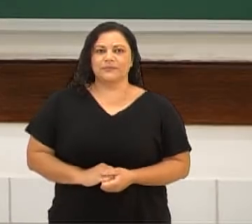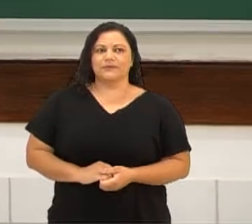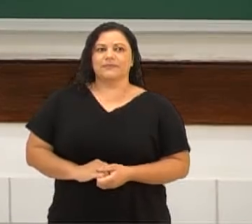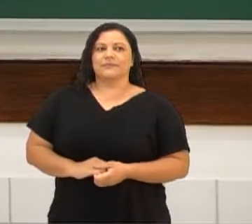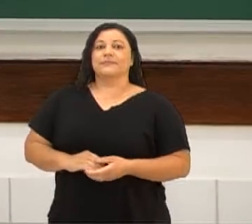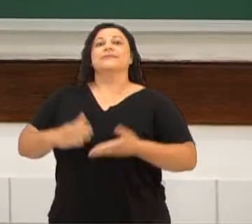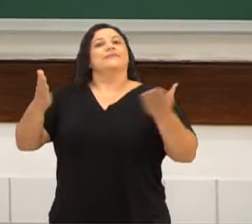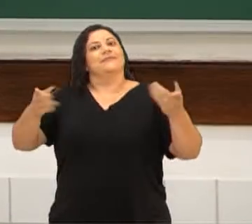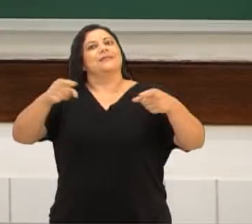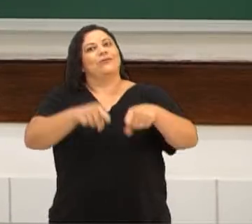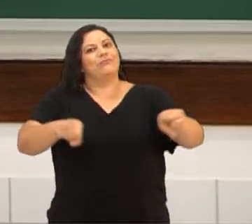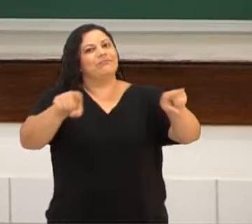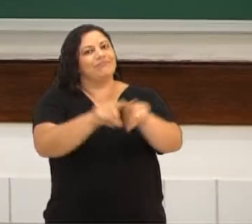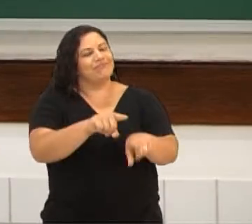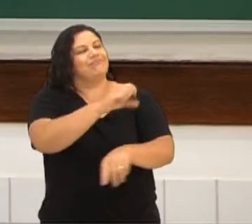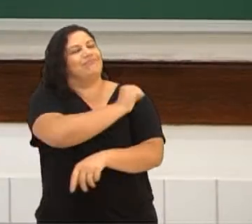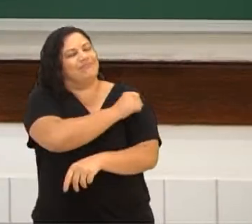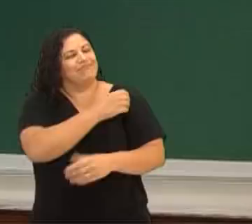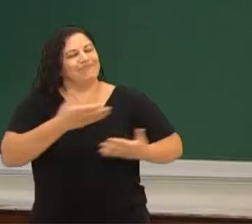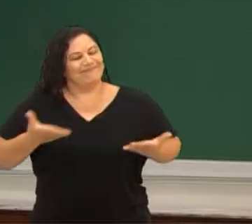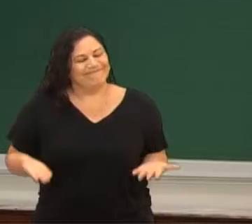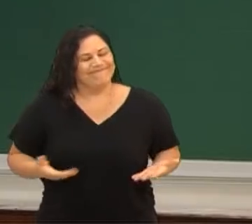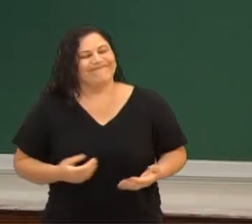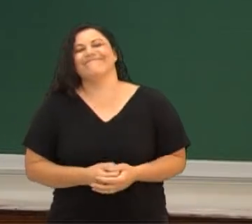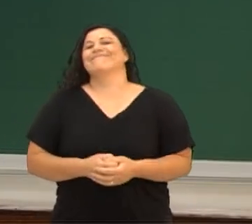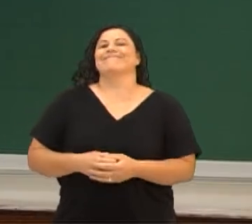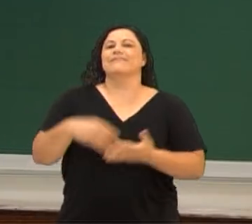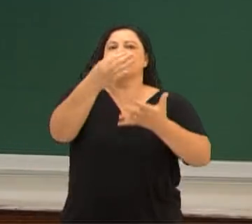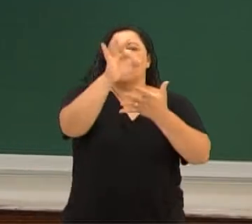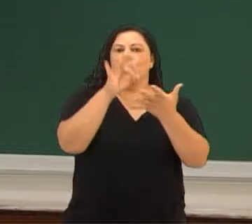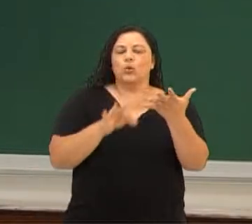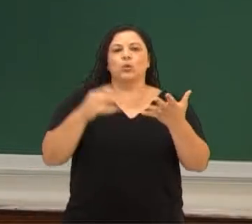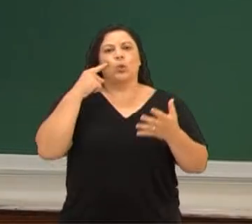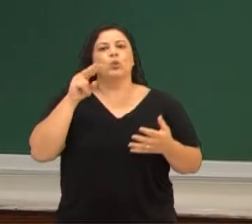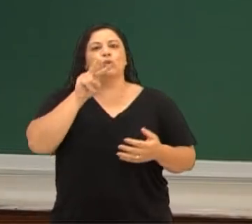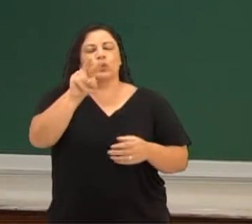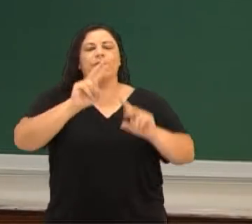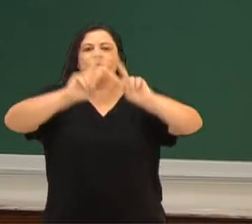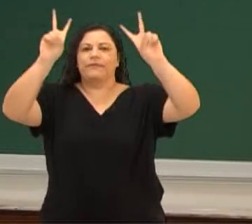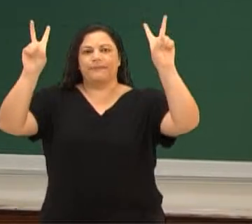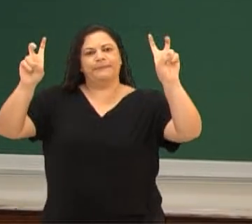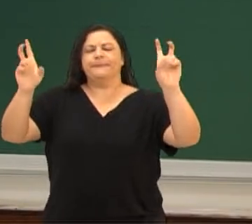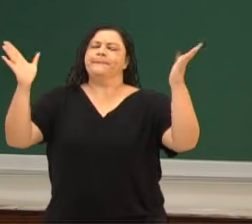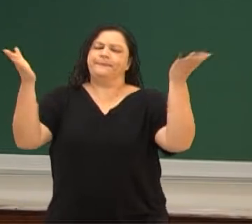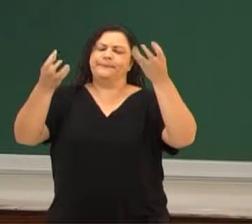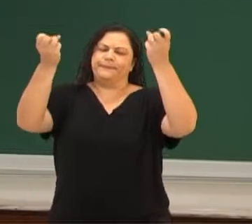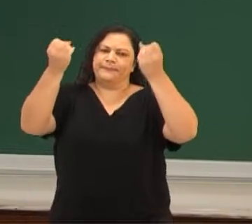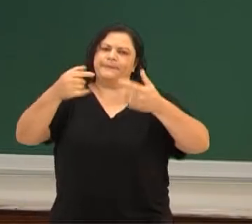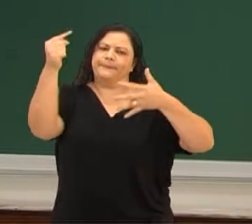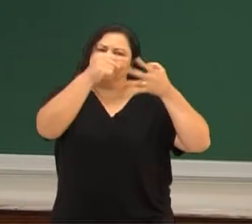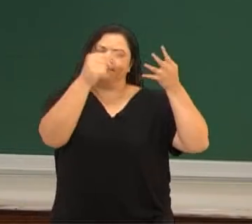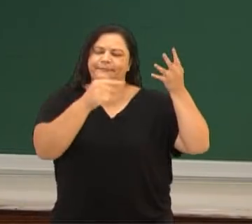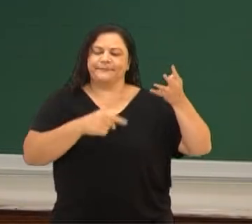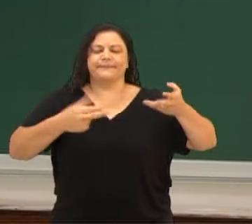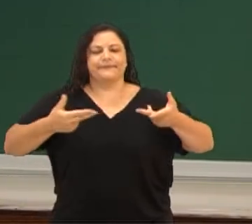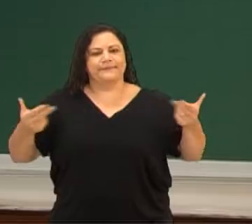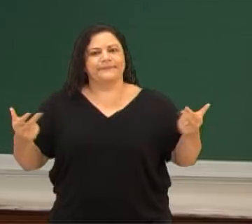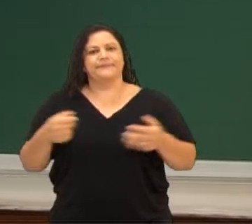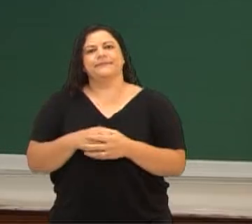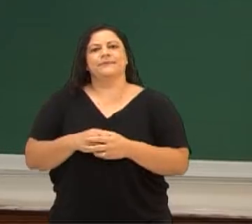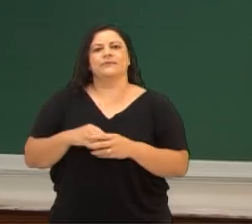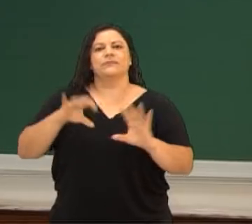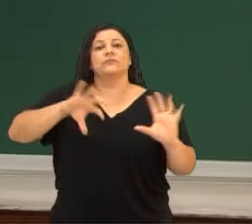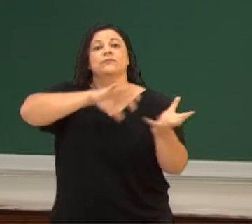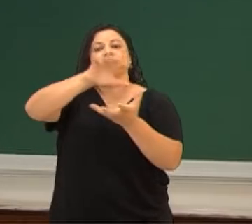Aí, oitavo ano, retornamos, vamos à correção, né? Já vimos esse assunto várias vezes, né? O continente africano é